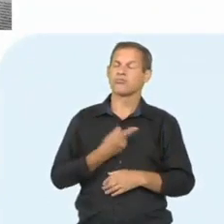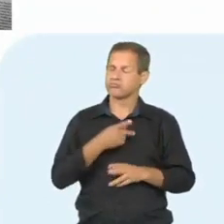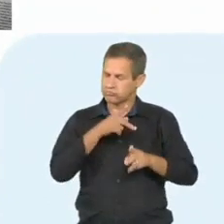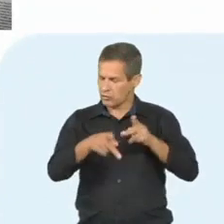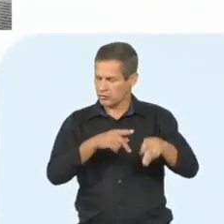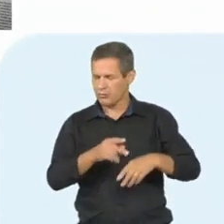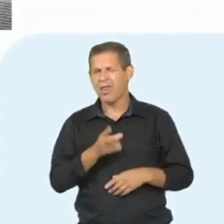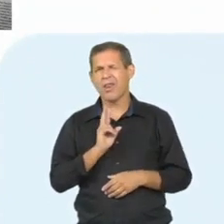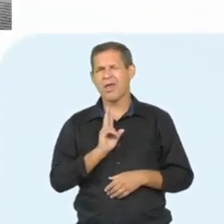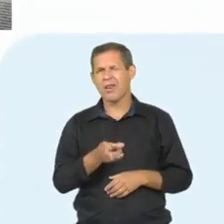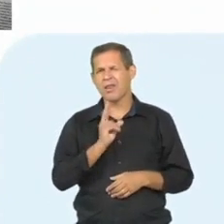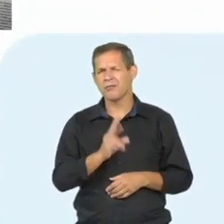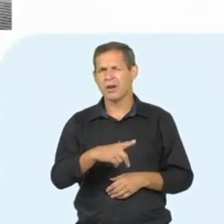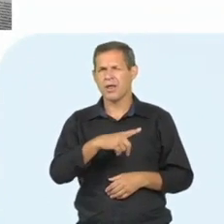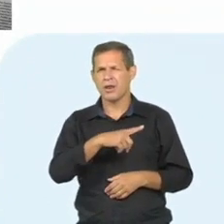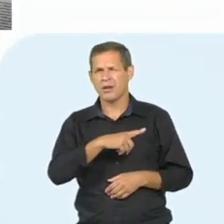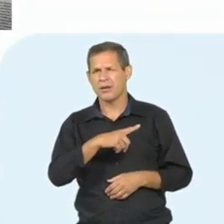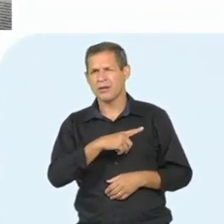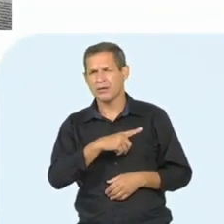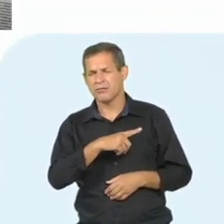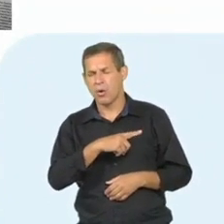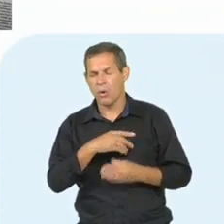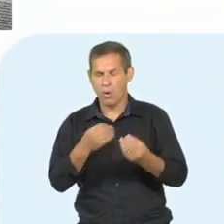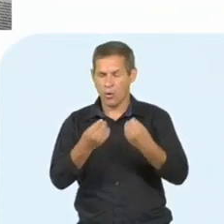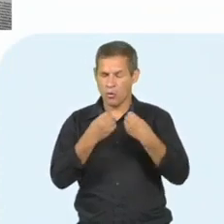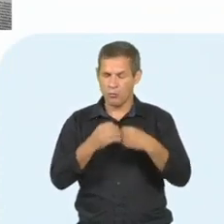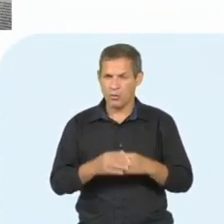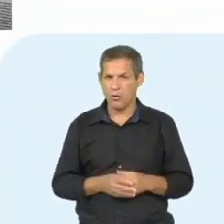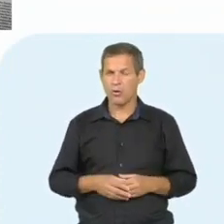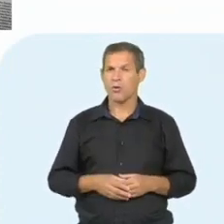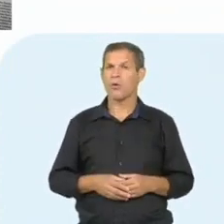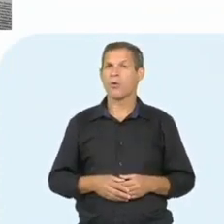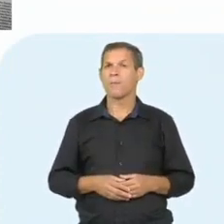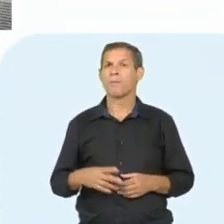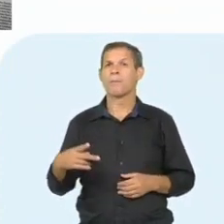população sempre teve como maioria